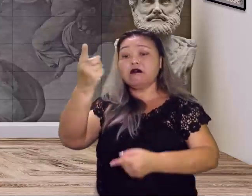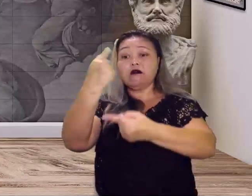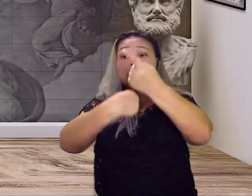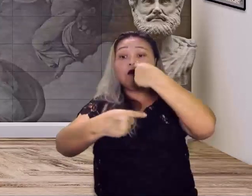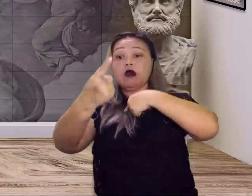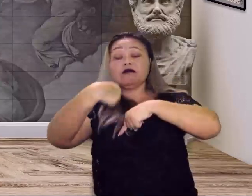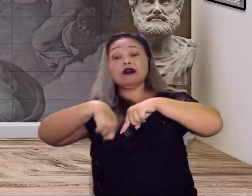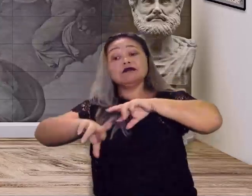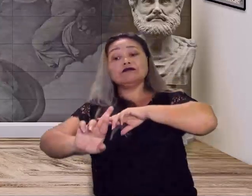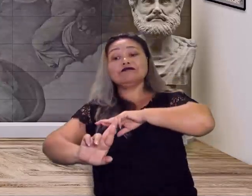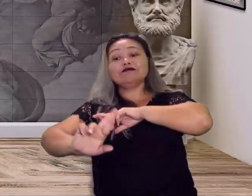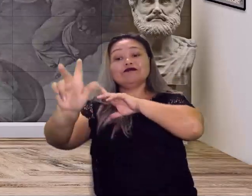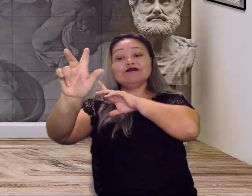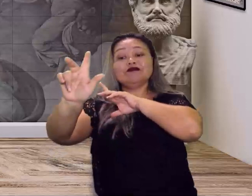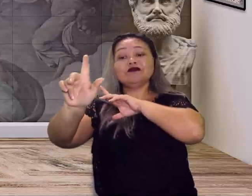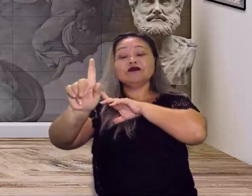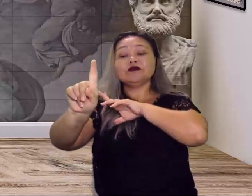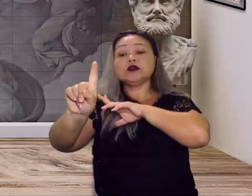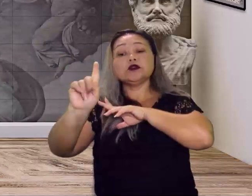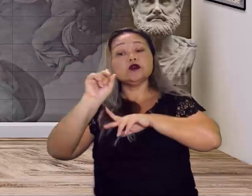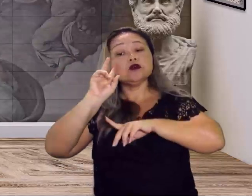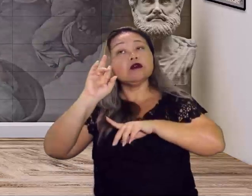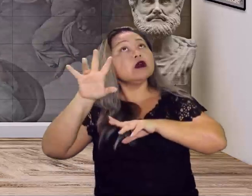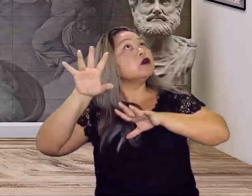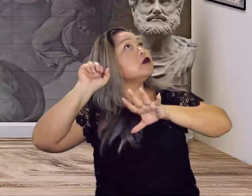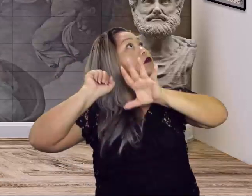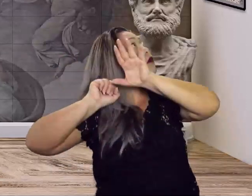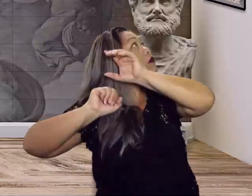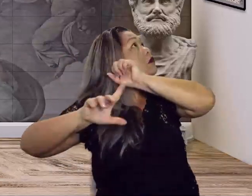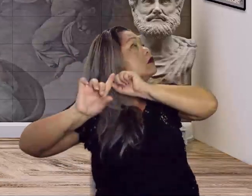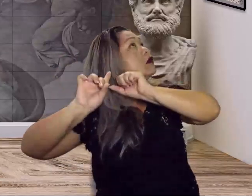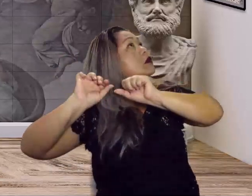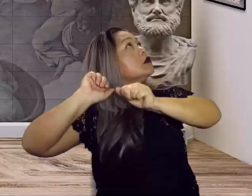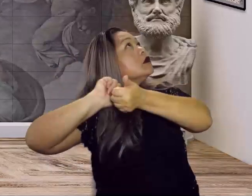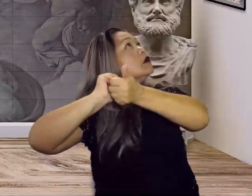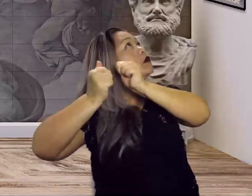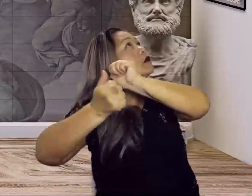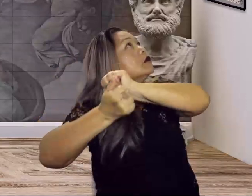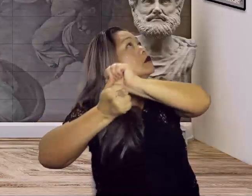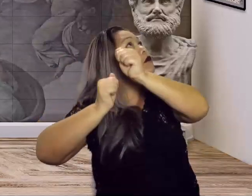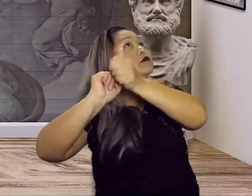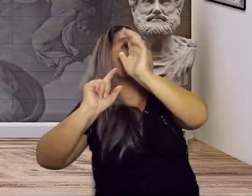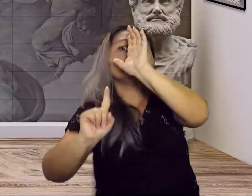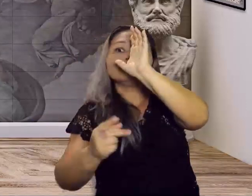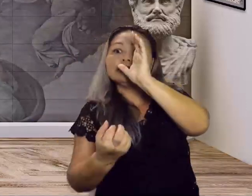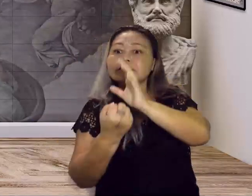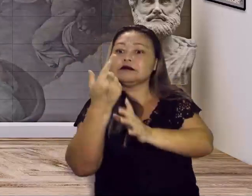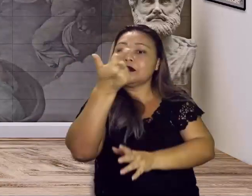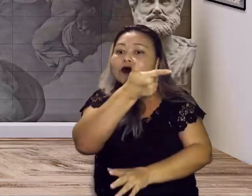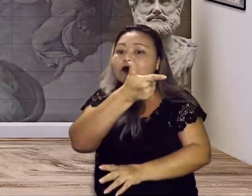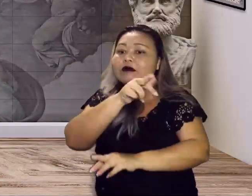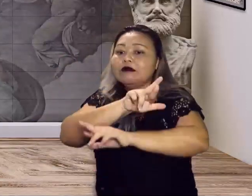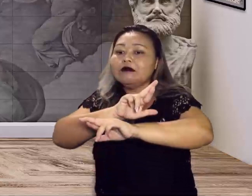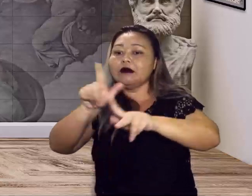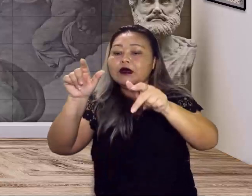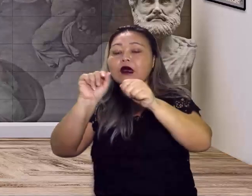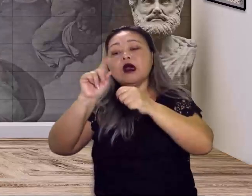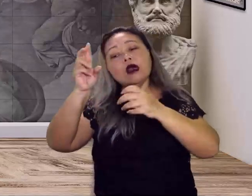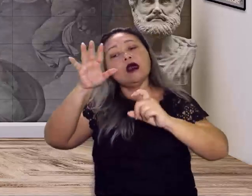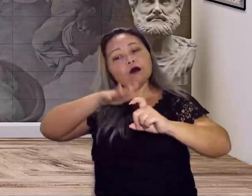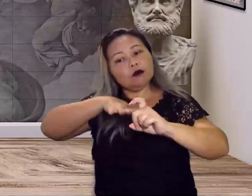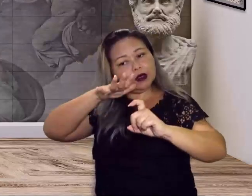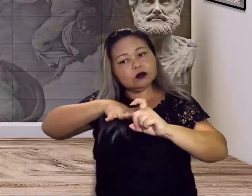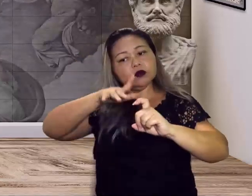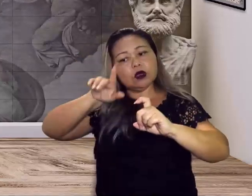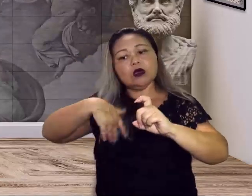ela vem diferente. Porque todos vão ouvindo e criando uma situação. Muito interessante. Então, assim, um mito, ele é